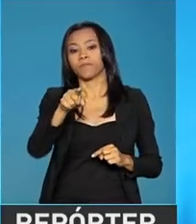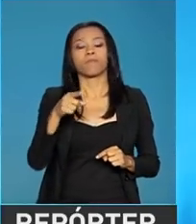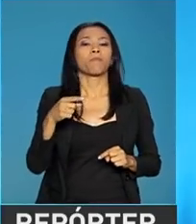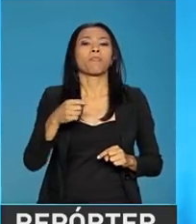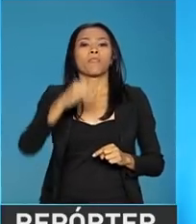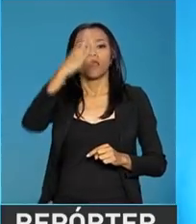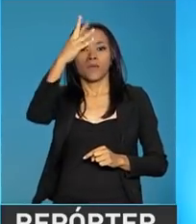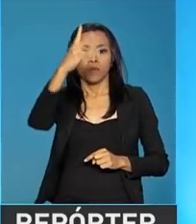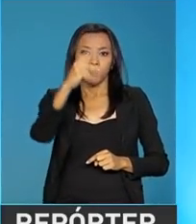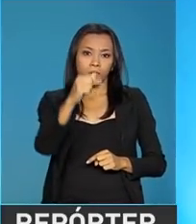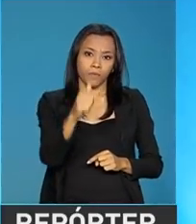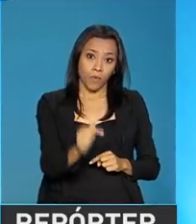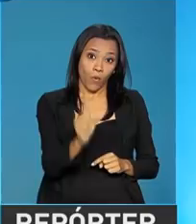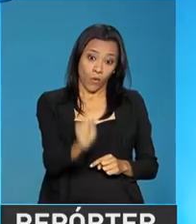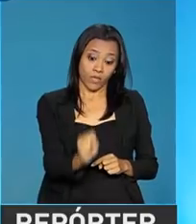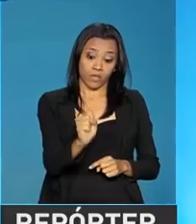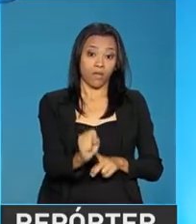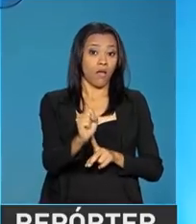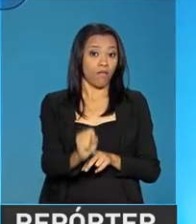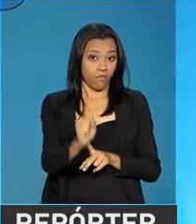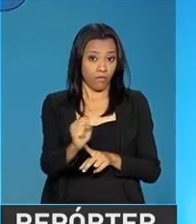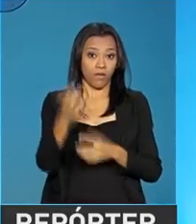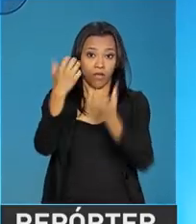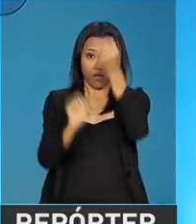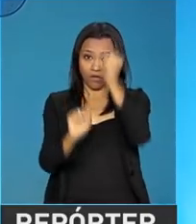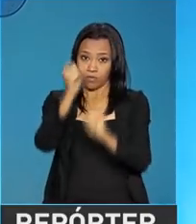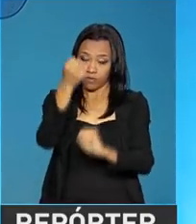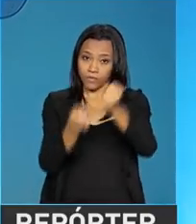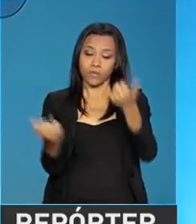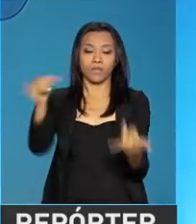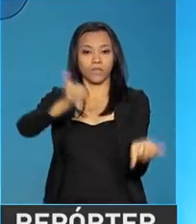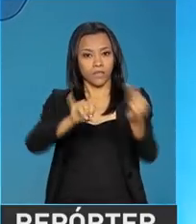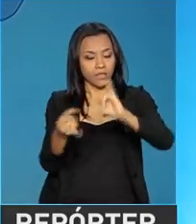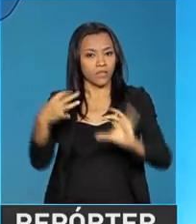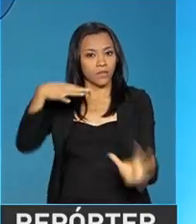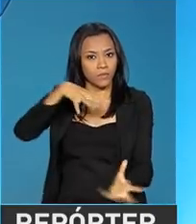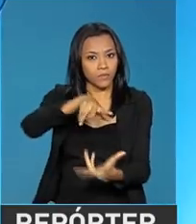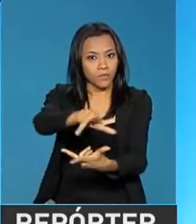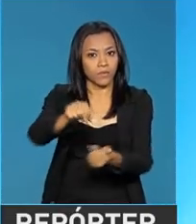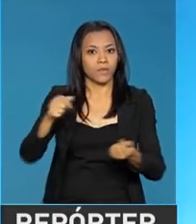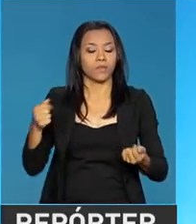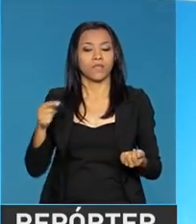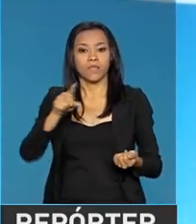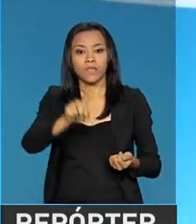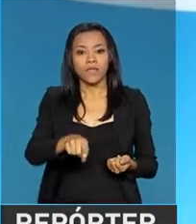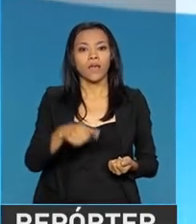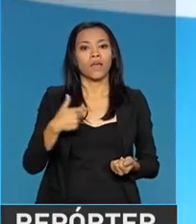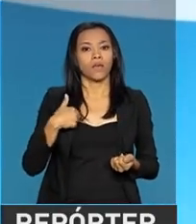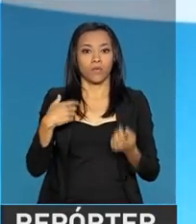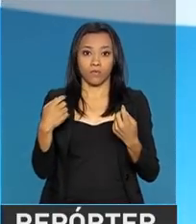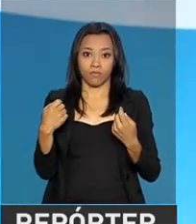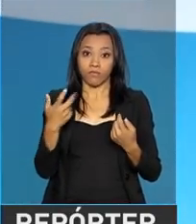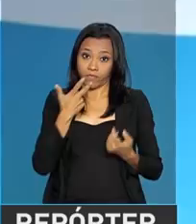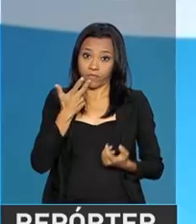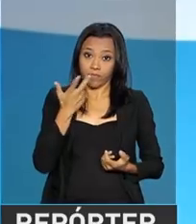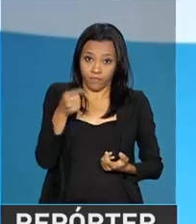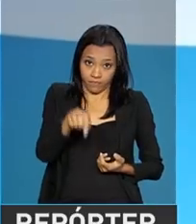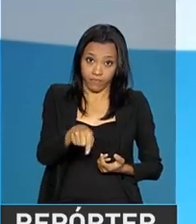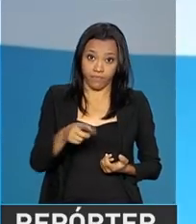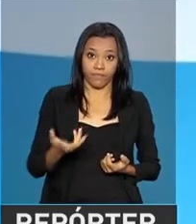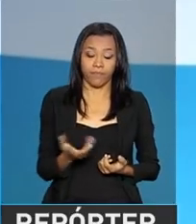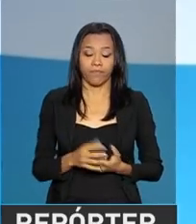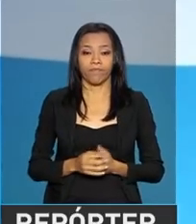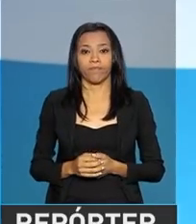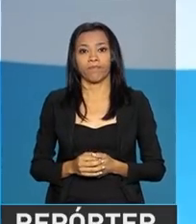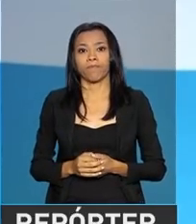oitava posição dos produtores químicos em todo o mundo e aliás eu devo registrar que